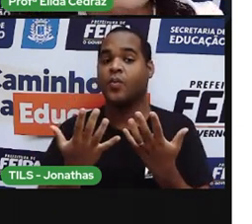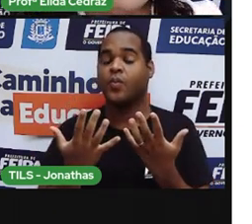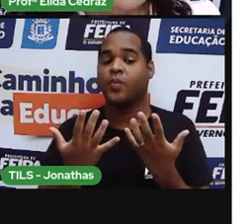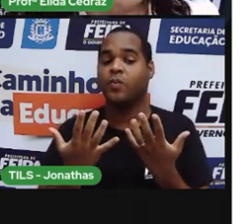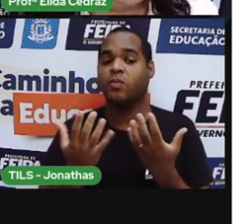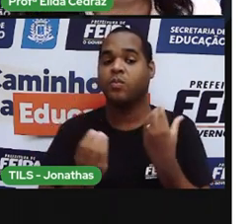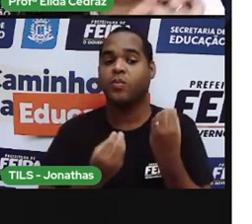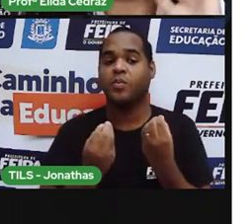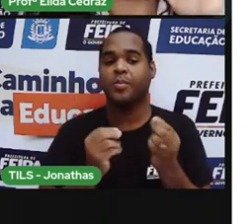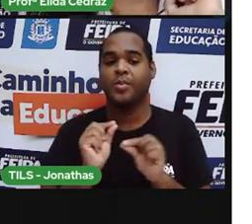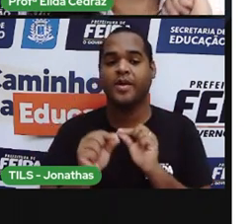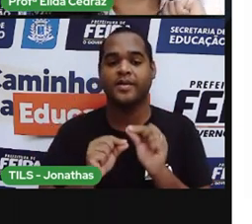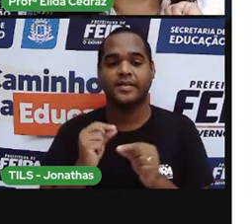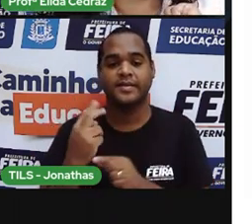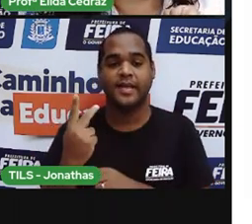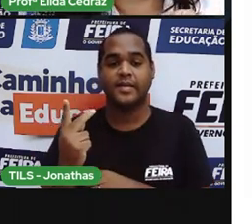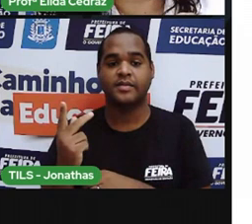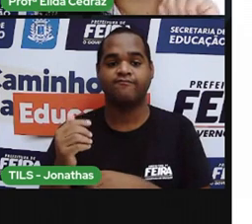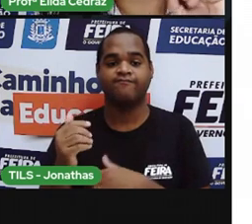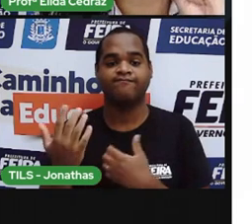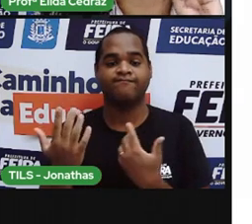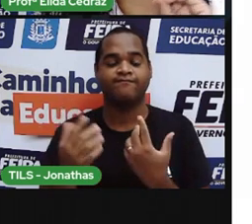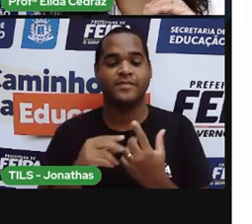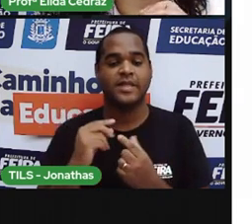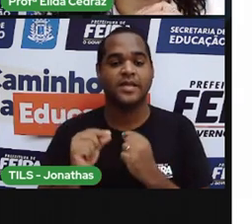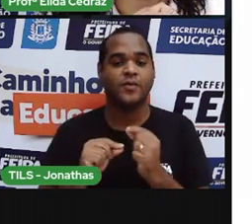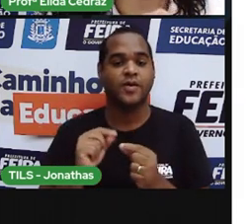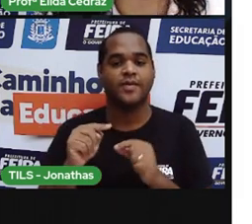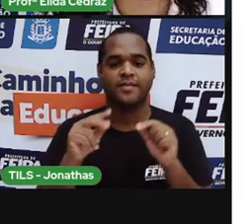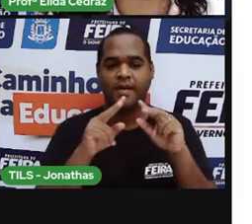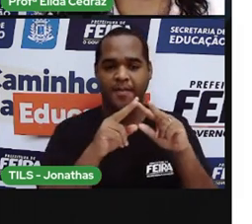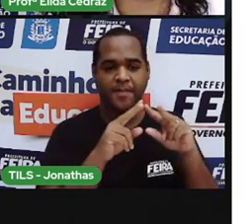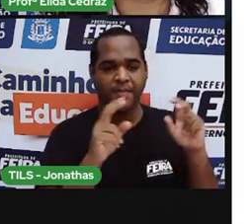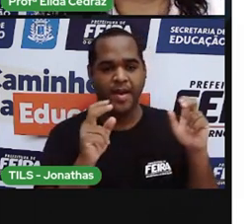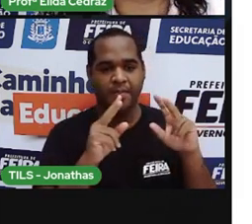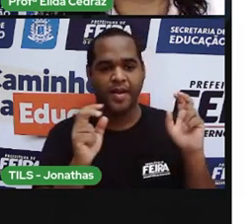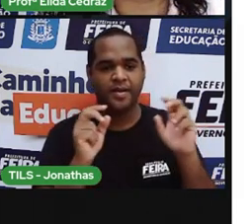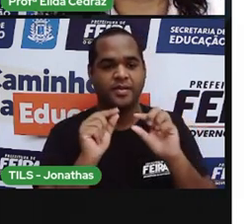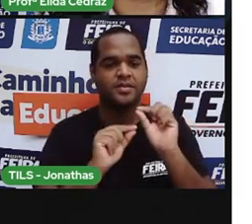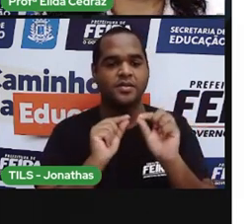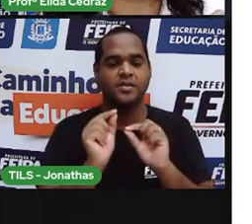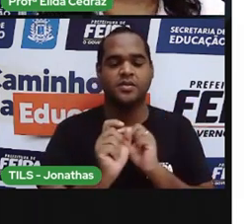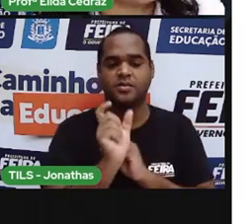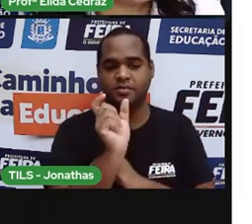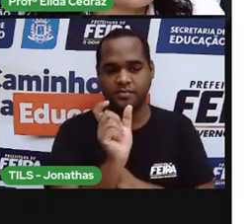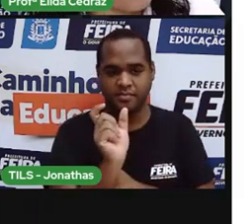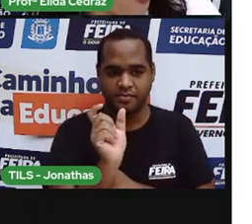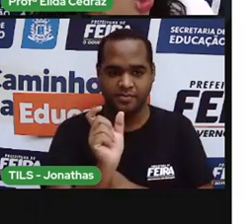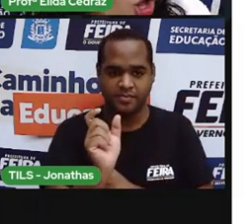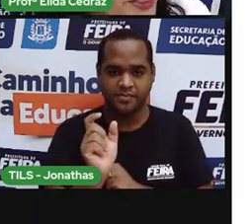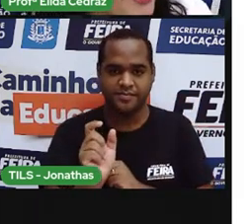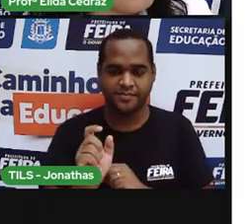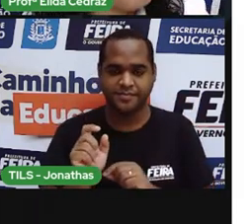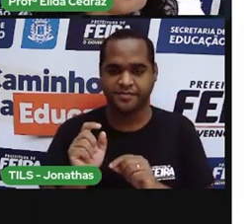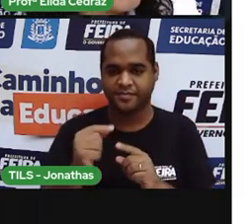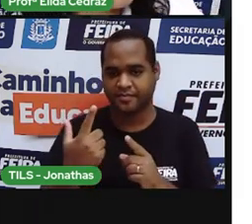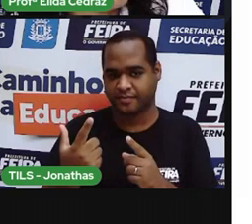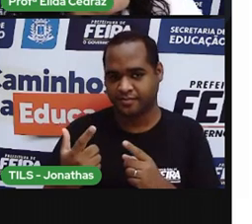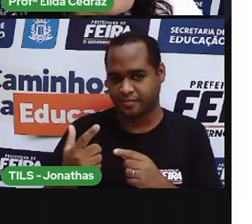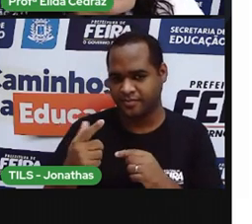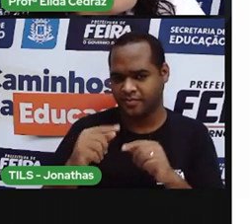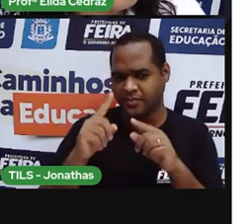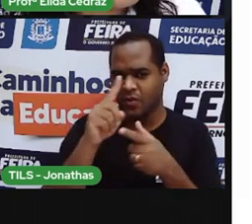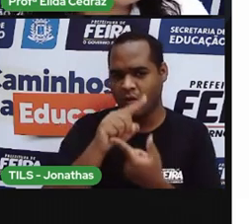fosse minha? Lembra aí do título do texto? Qual é o título do texto? É se essa roda